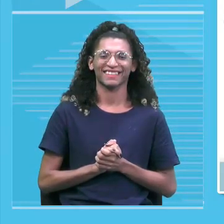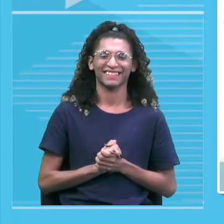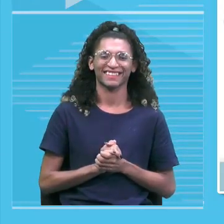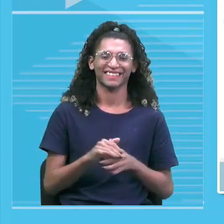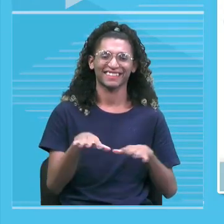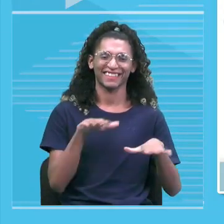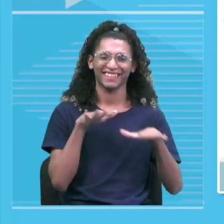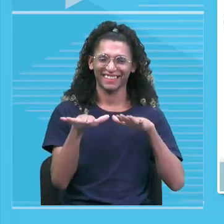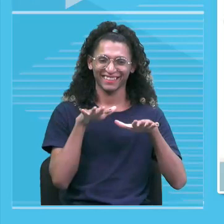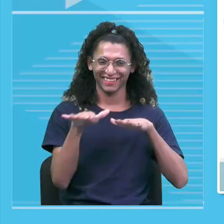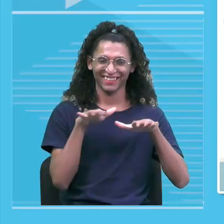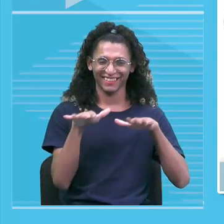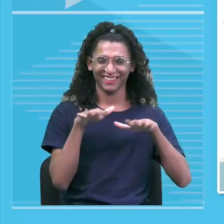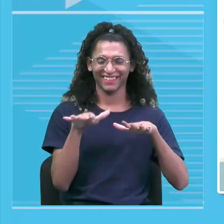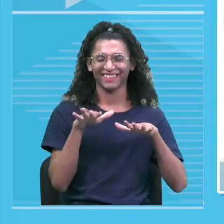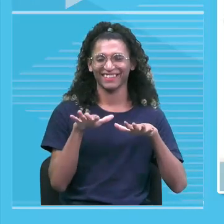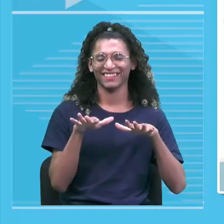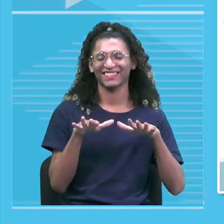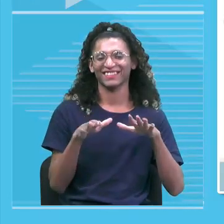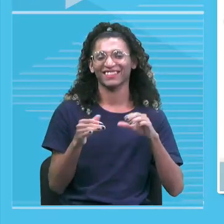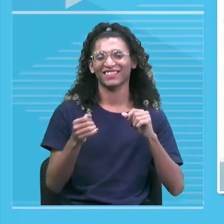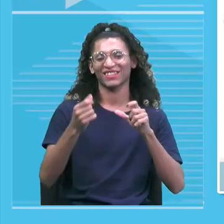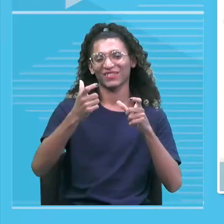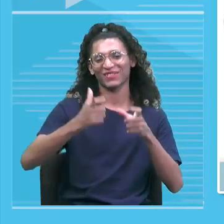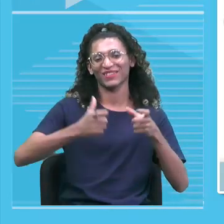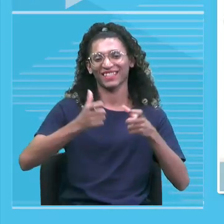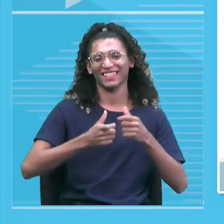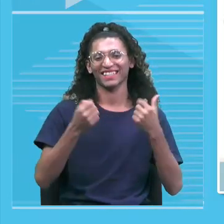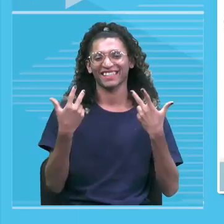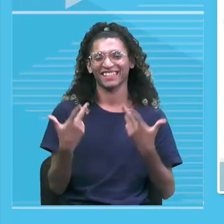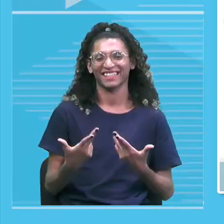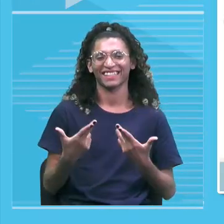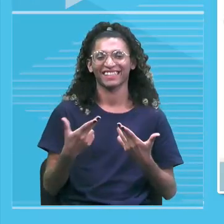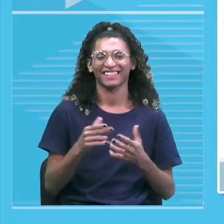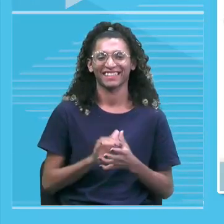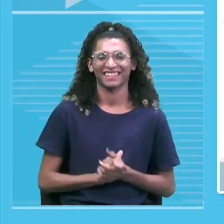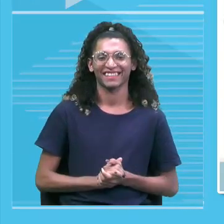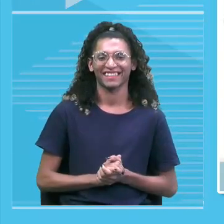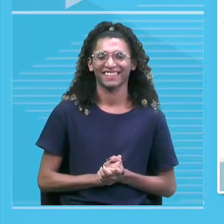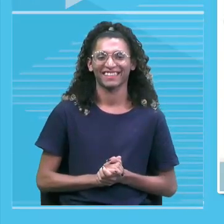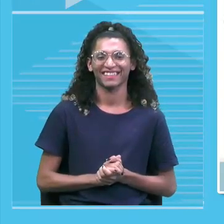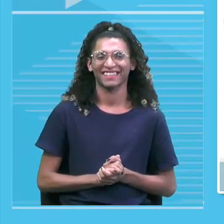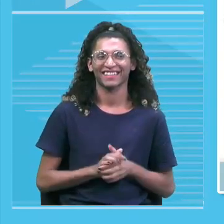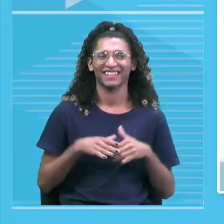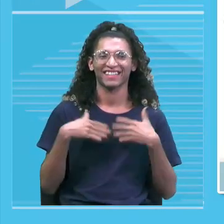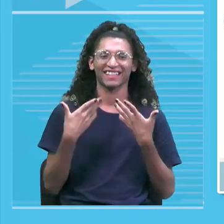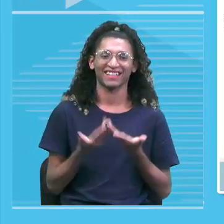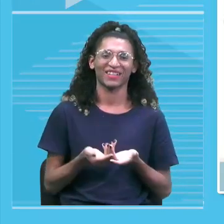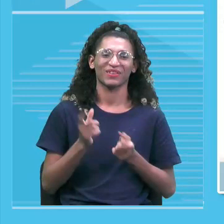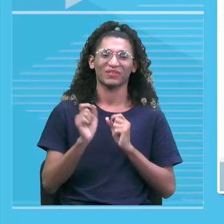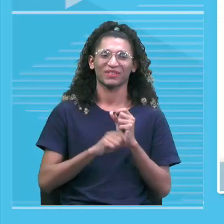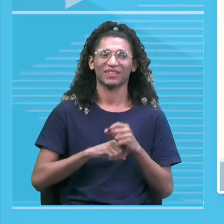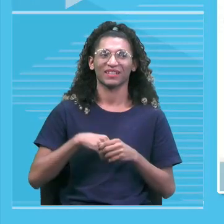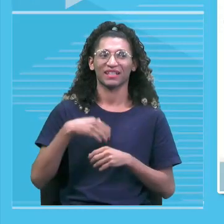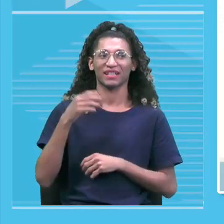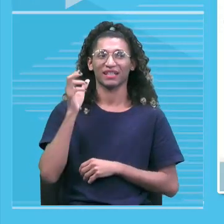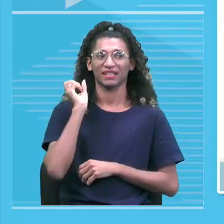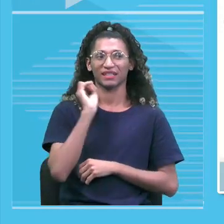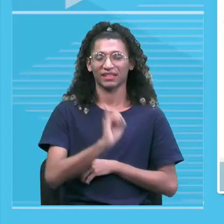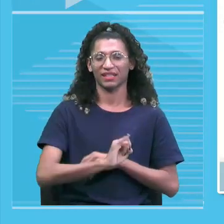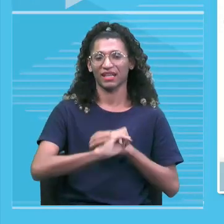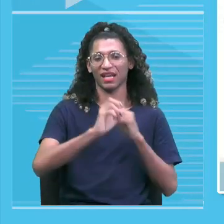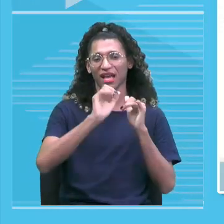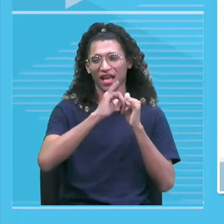vibração você vai oscilar na mesma posição tá e quando a energia